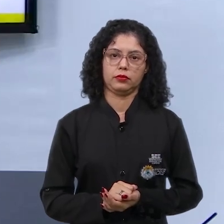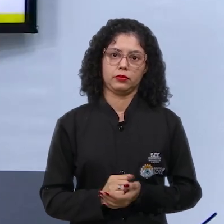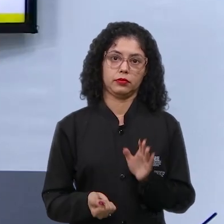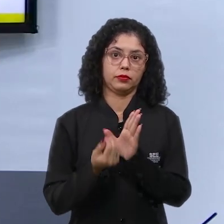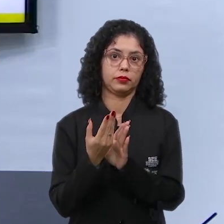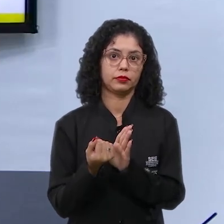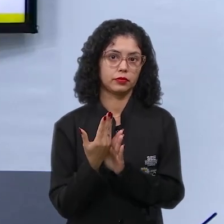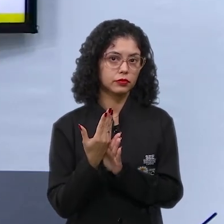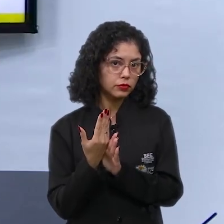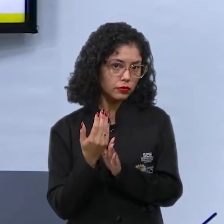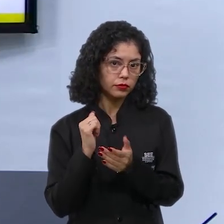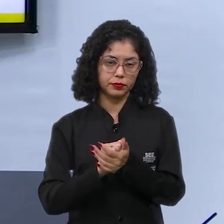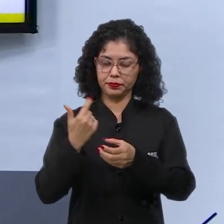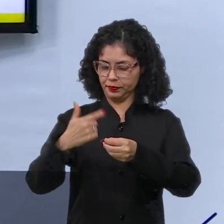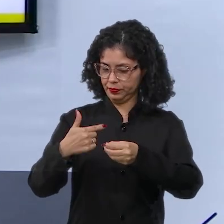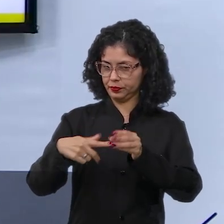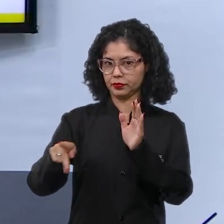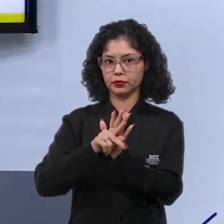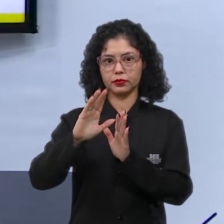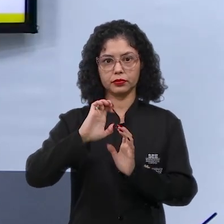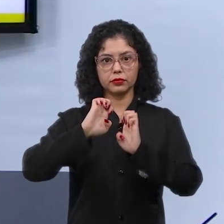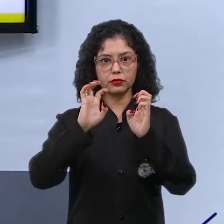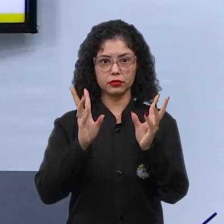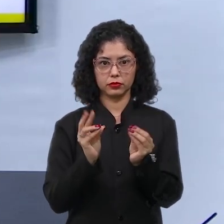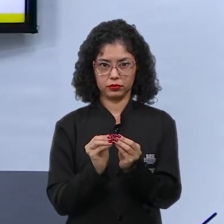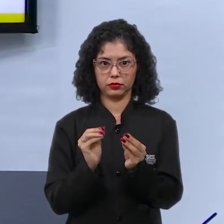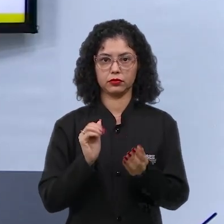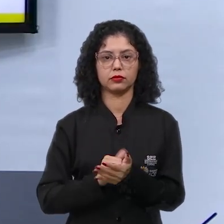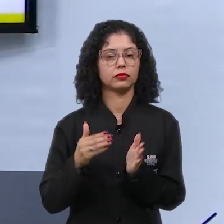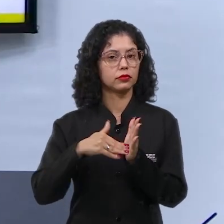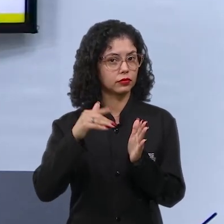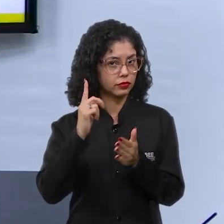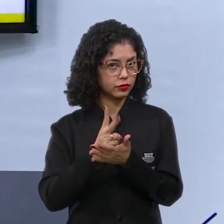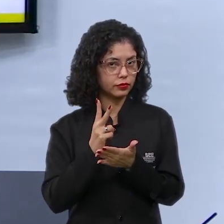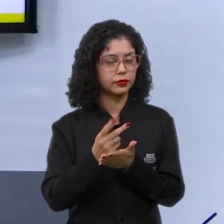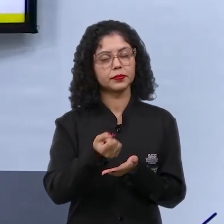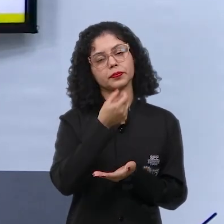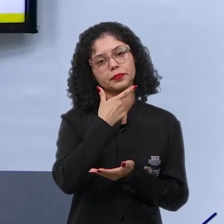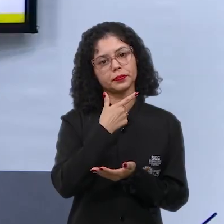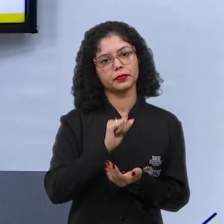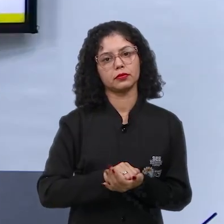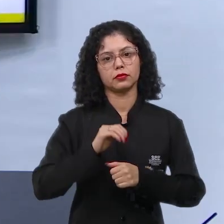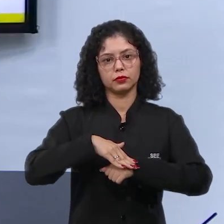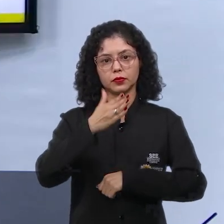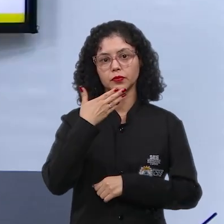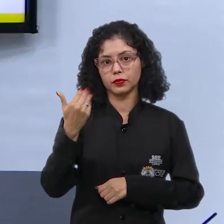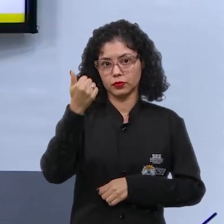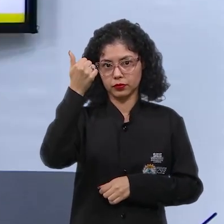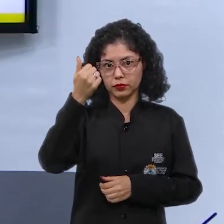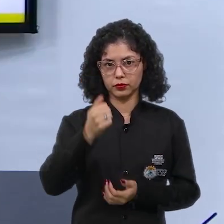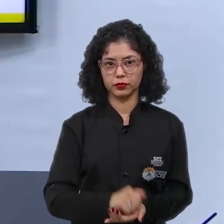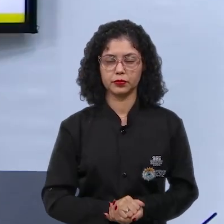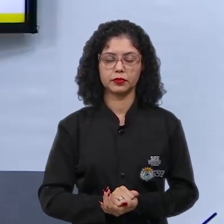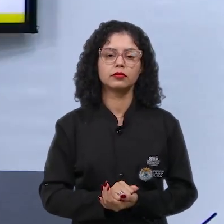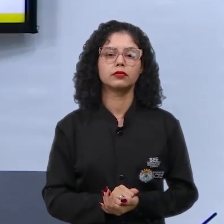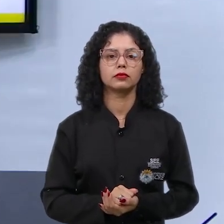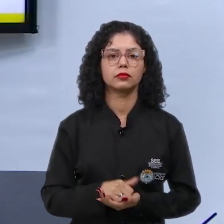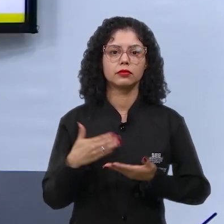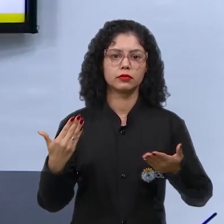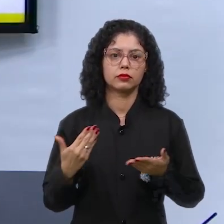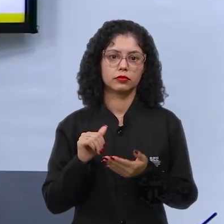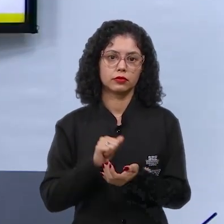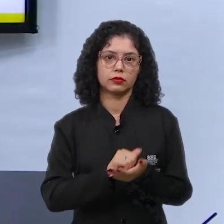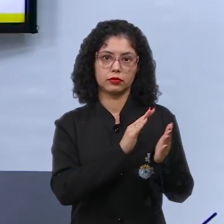produzir combustíveis ecológicos, tá ok? E até mesmo remédios mais eficientes. Com isso, a gente